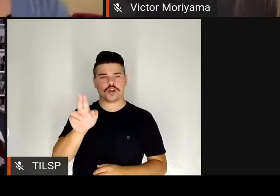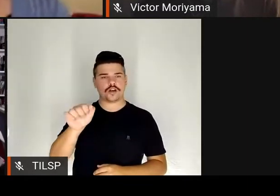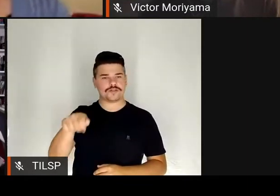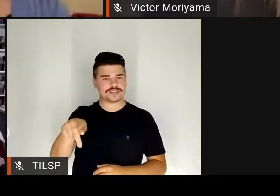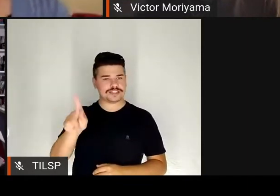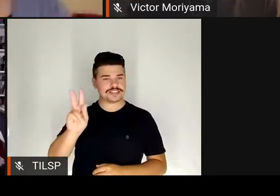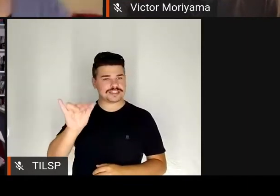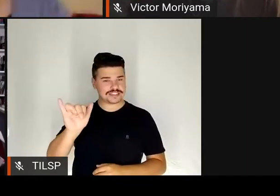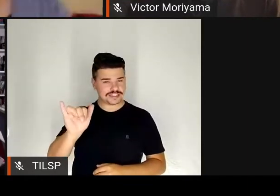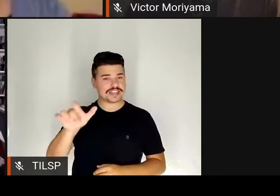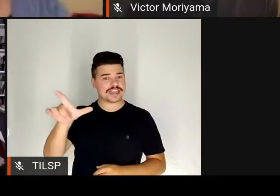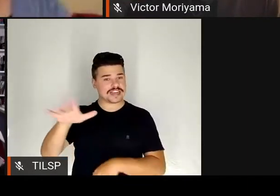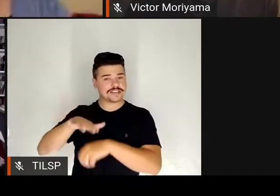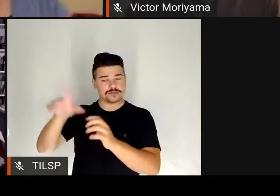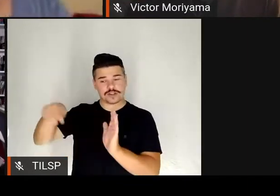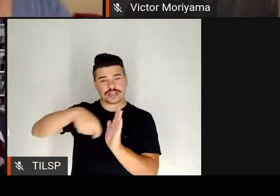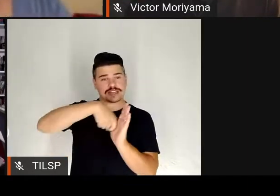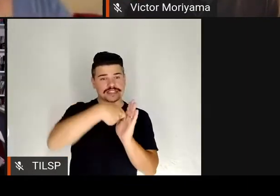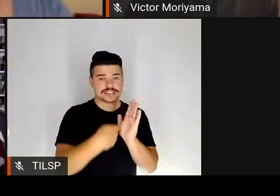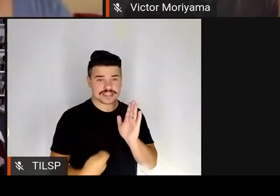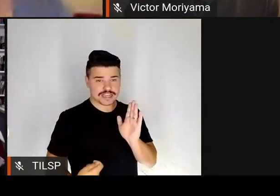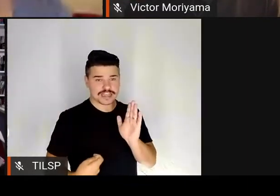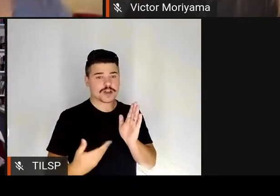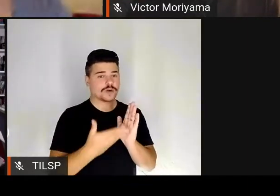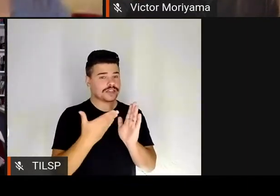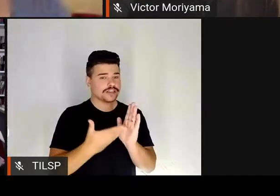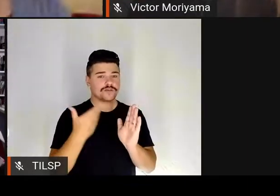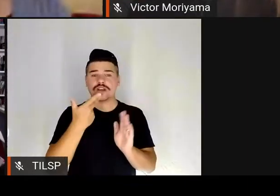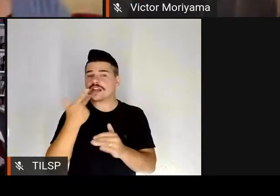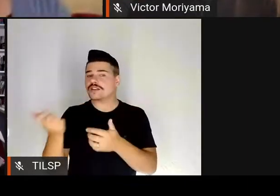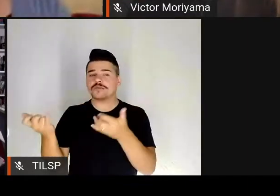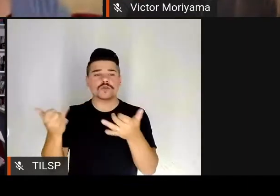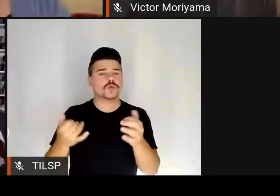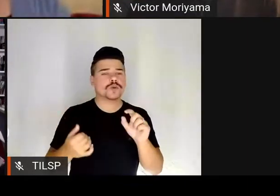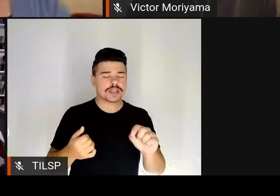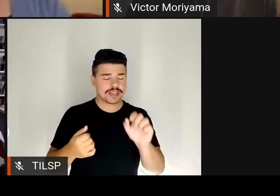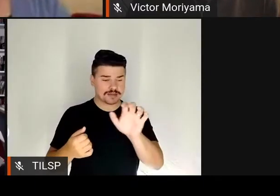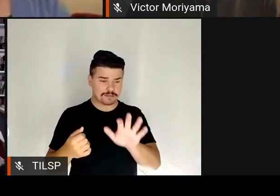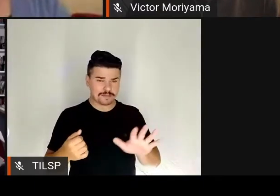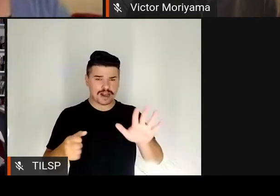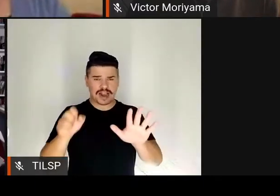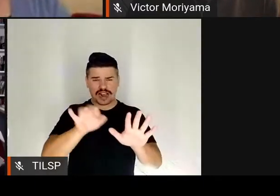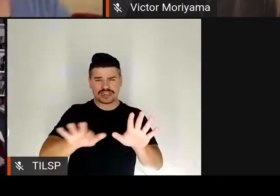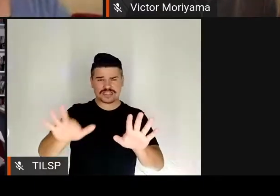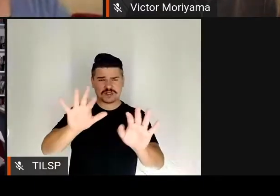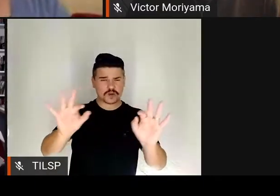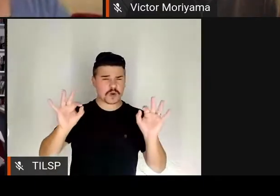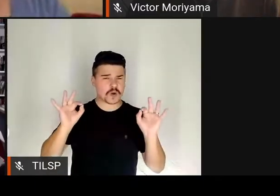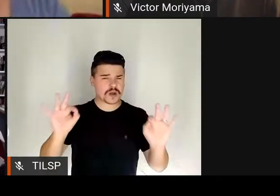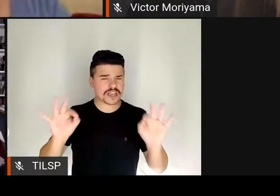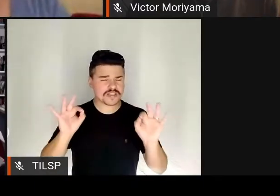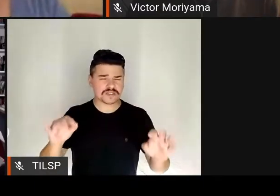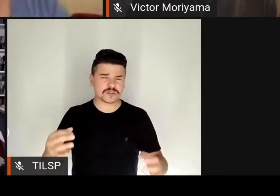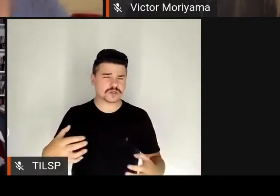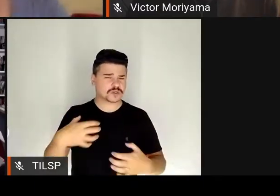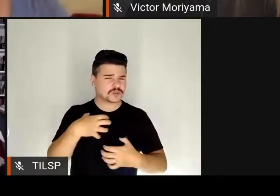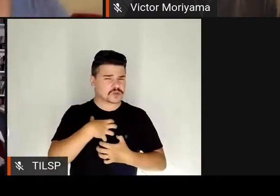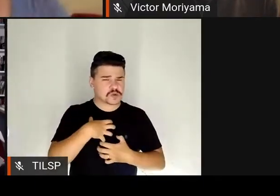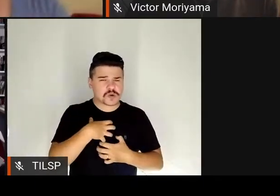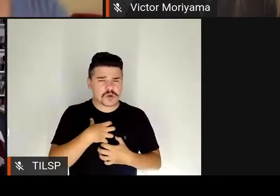fazer a resenha desse livro, ele afirmou que as imagens horríveis e chocantes que as pessoas encontravam no